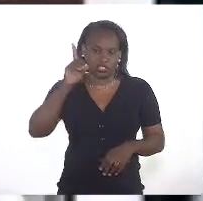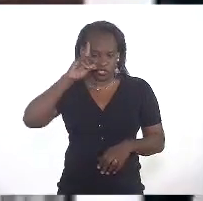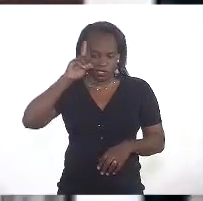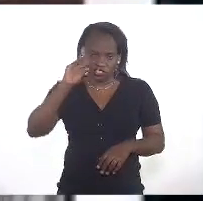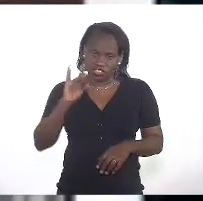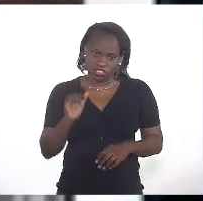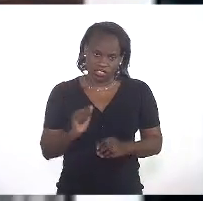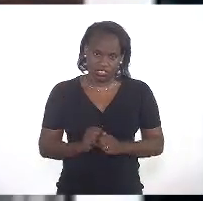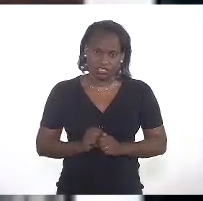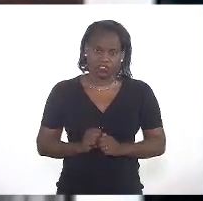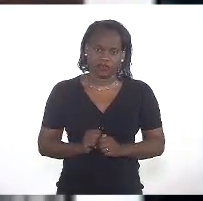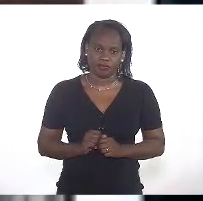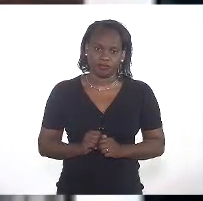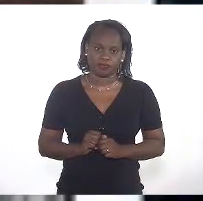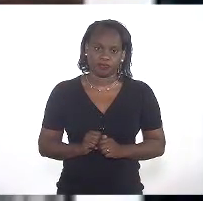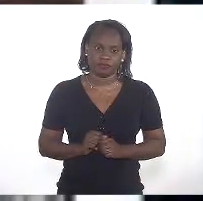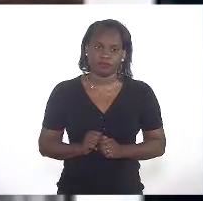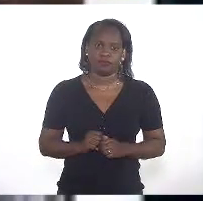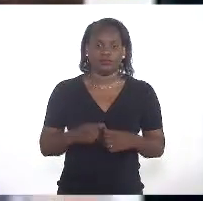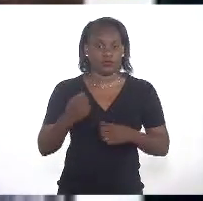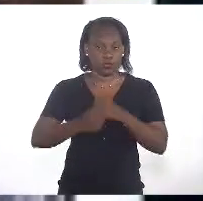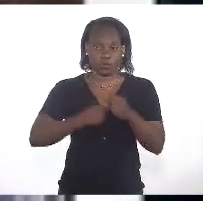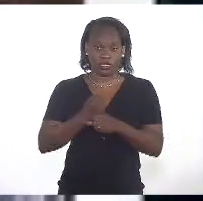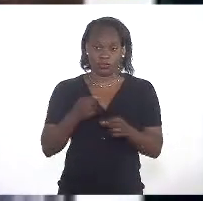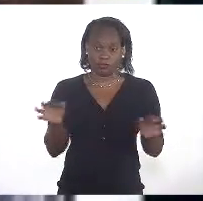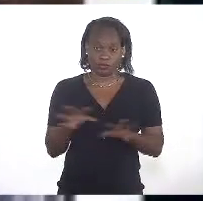365 dias do ano.